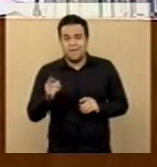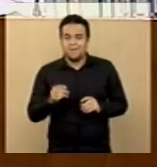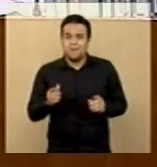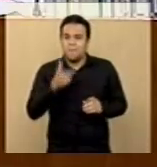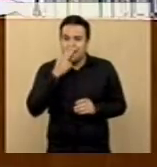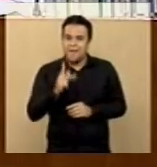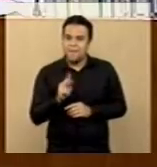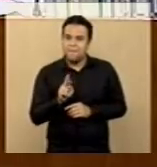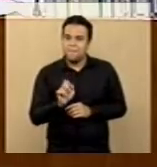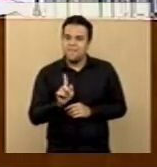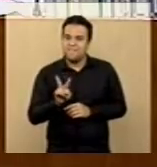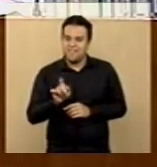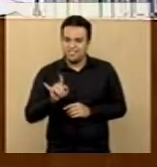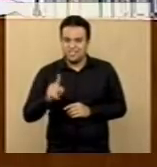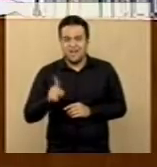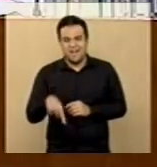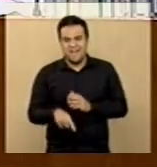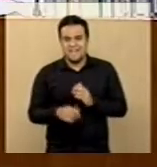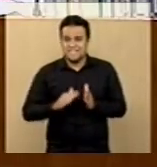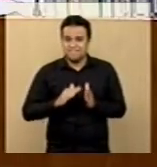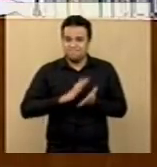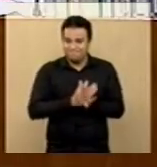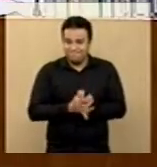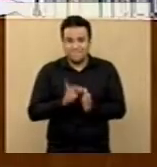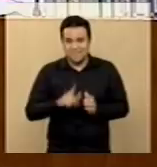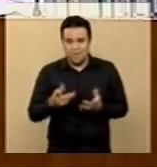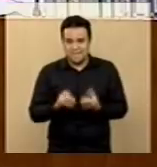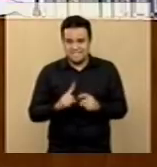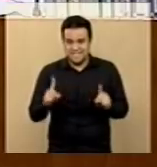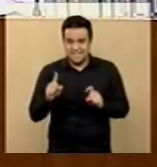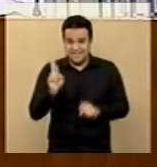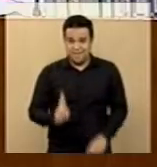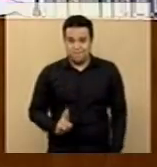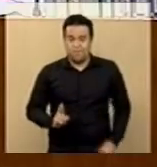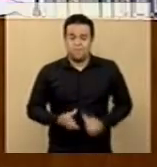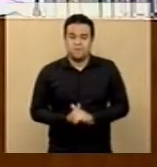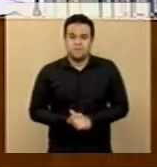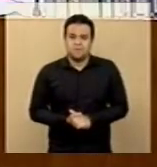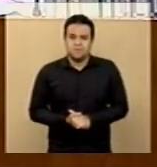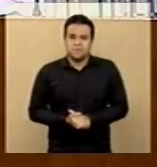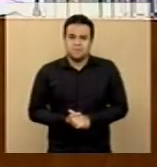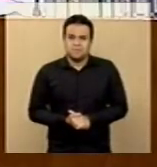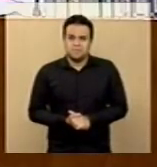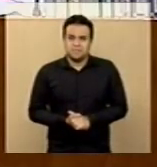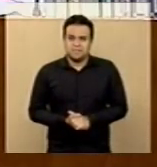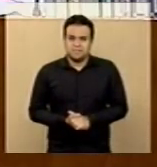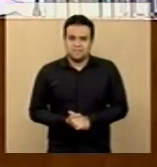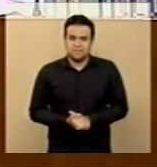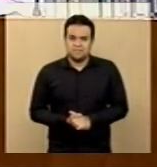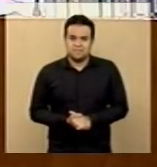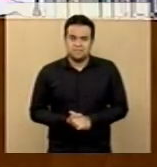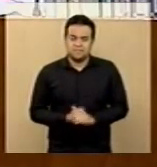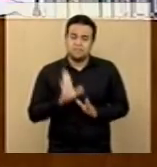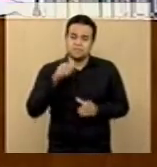privilegiar é discriminar, pessoal, e a República não admite discriminação. votaram com o